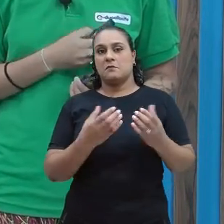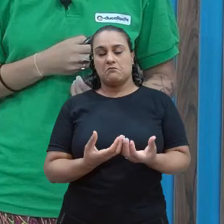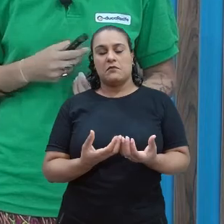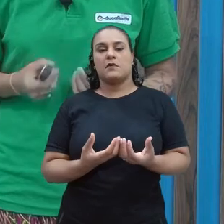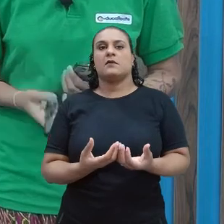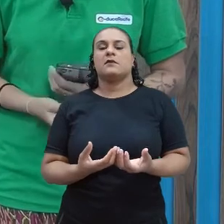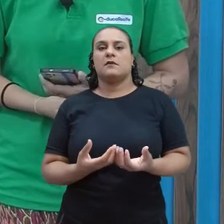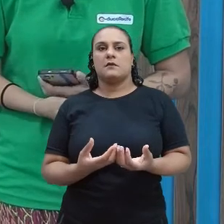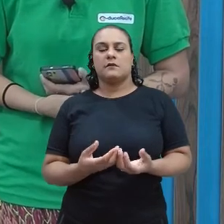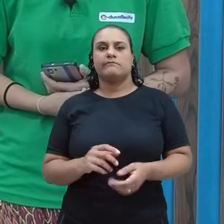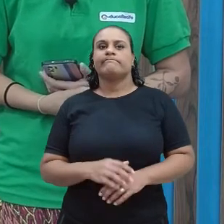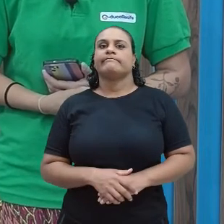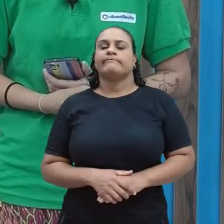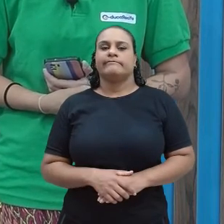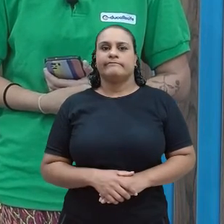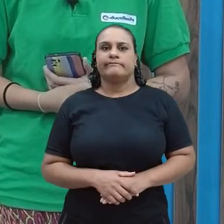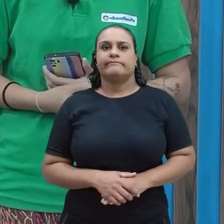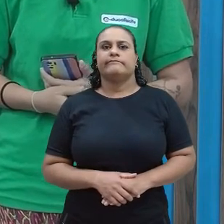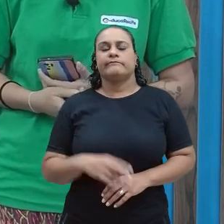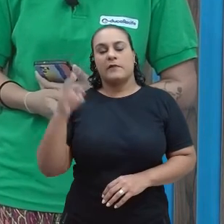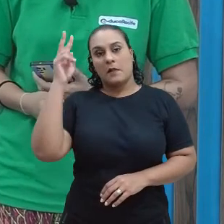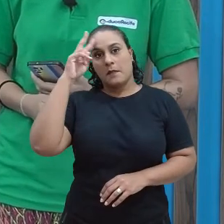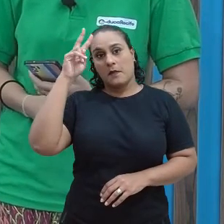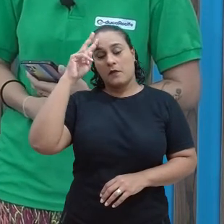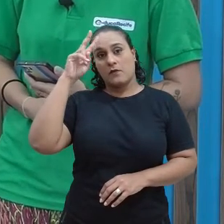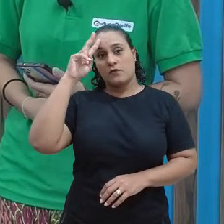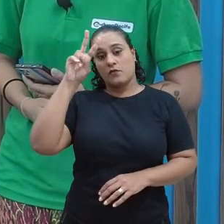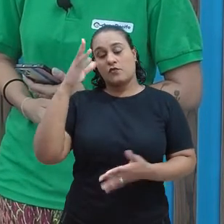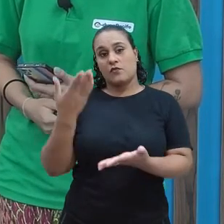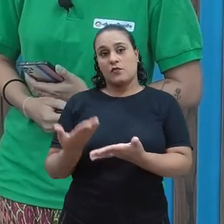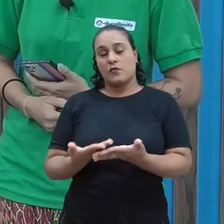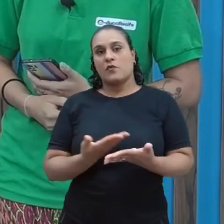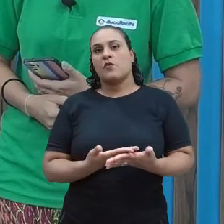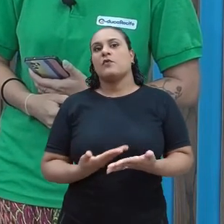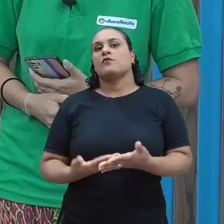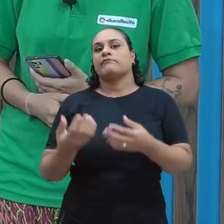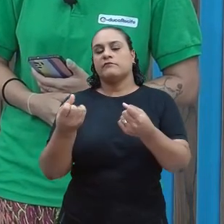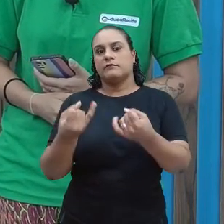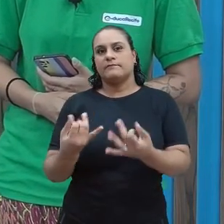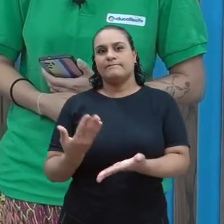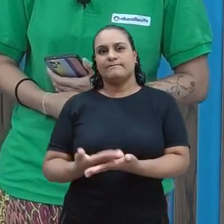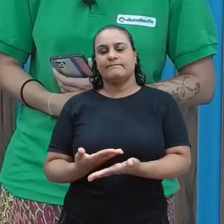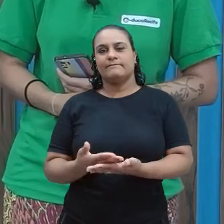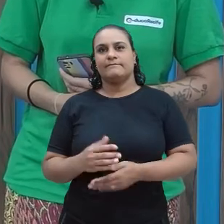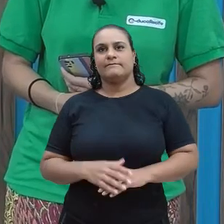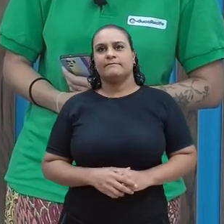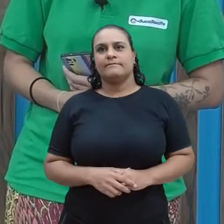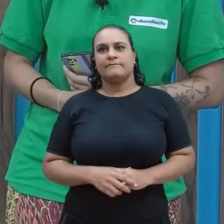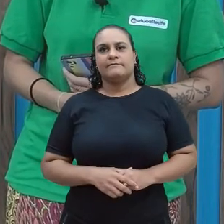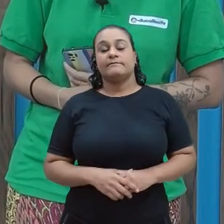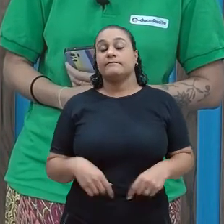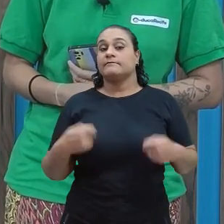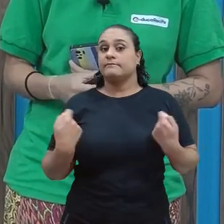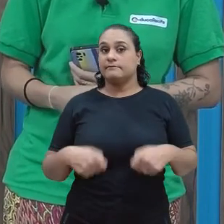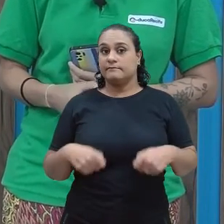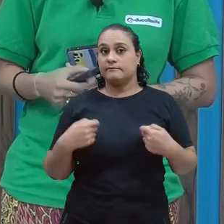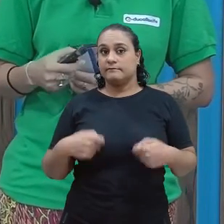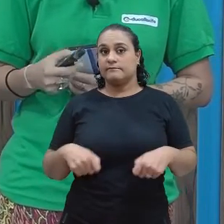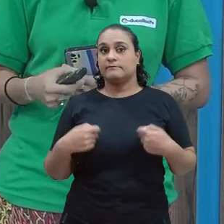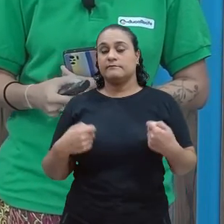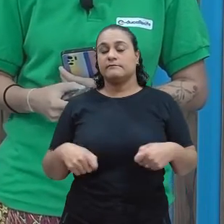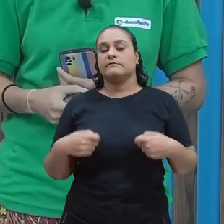por essa questão aí histórica que a gente vem falando na aula. Então, a gente precisa construir